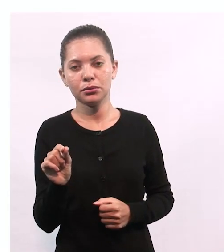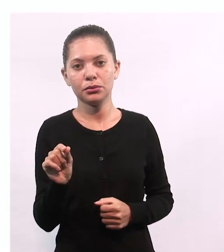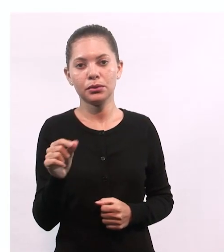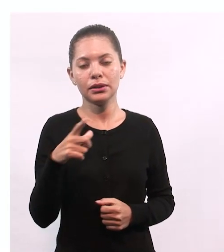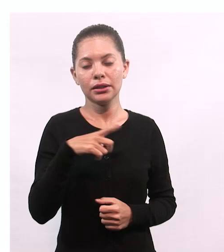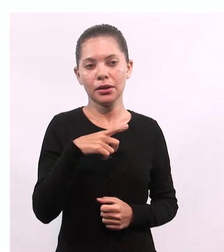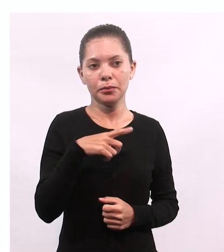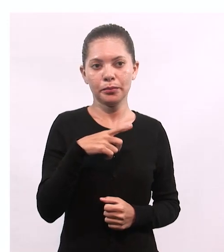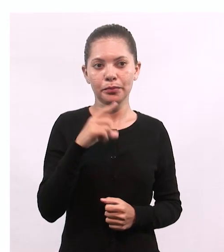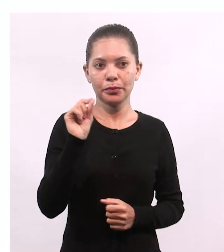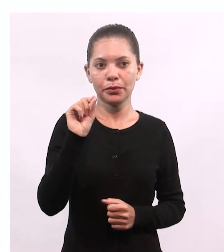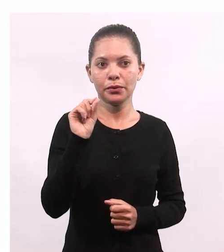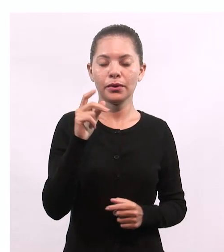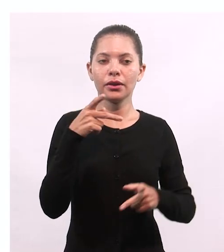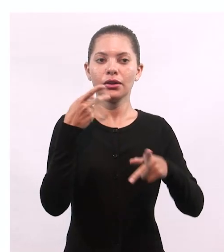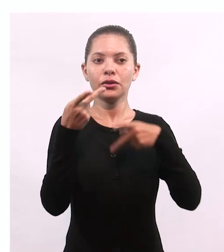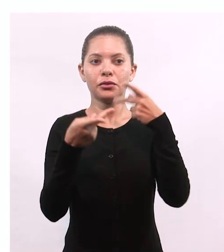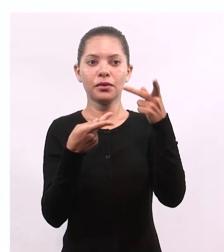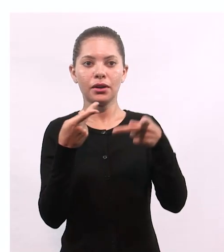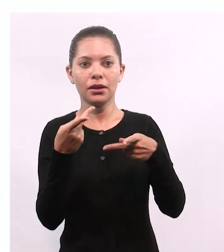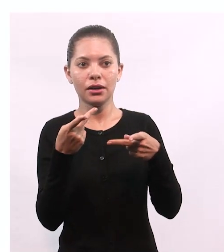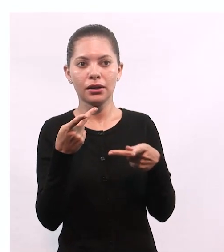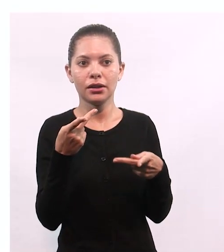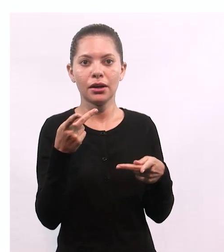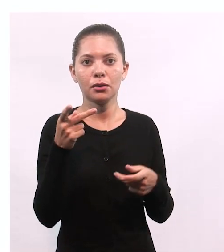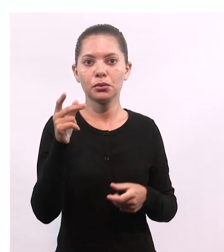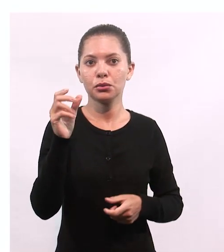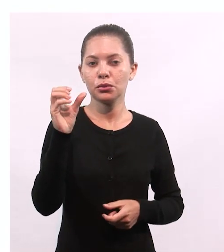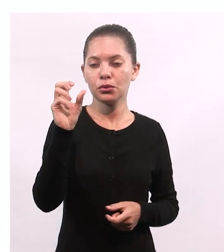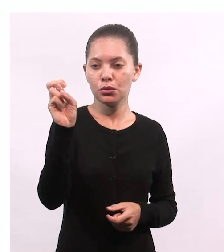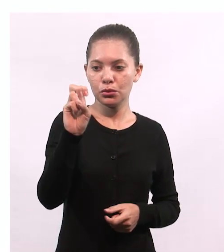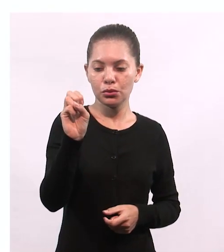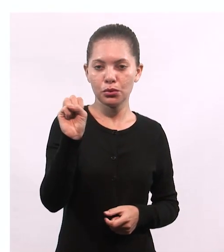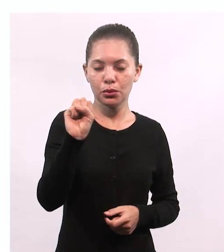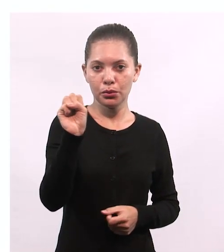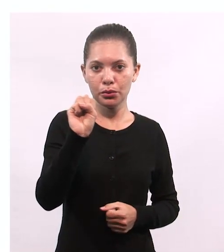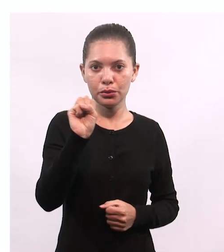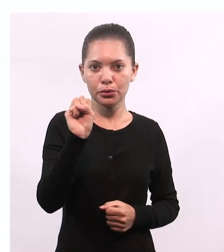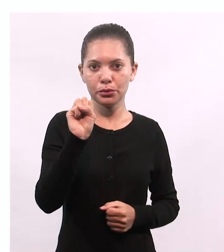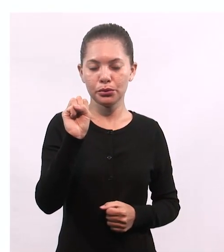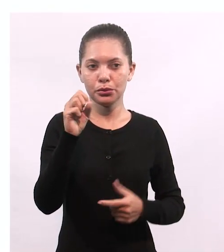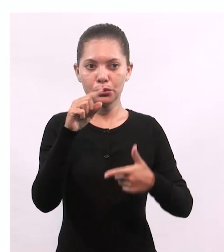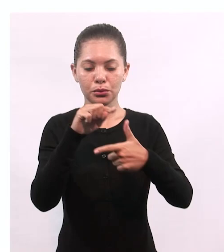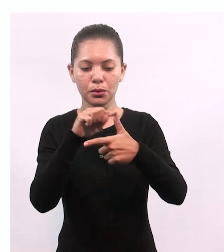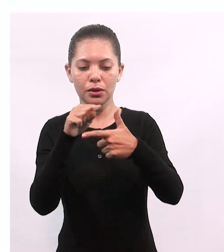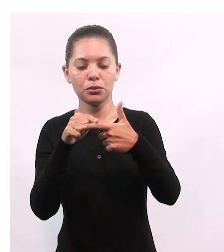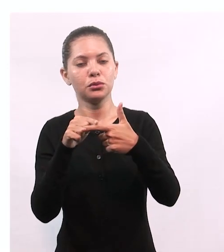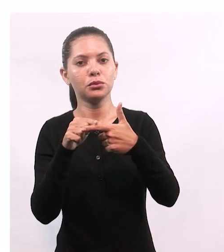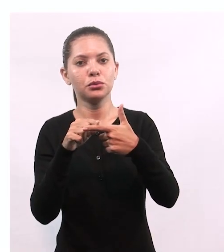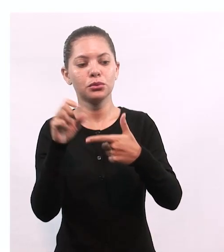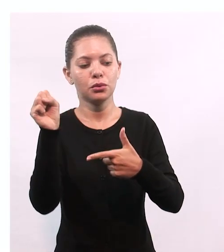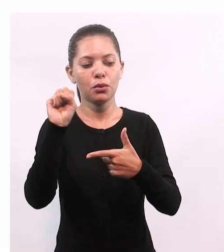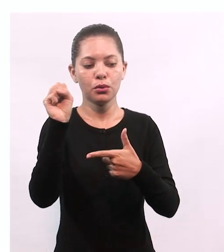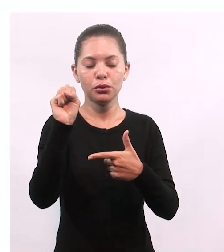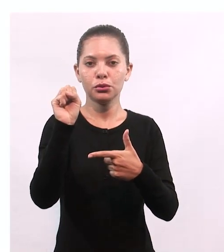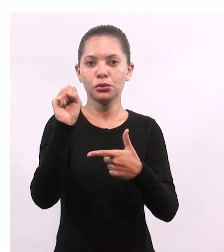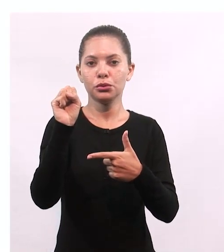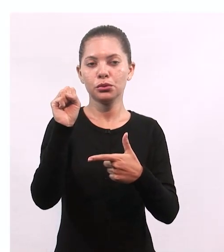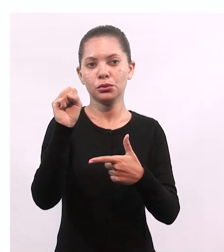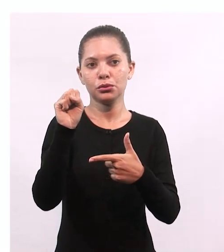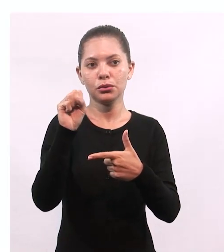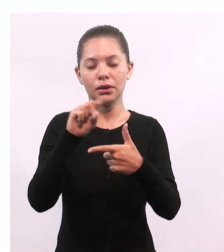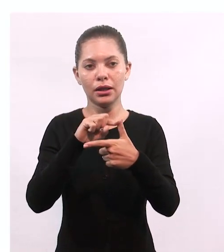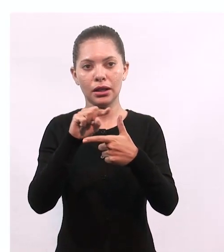a quantidade de ângulos que eu tenho. Então, quando a gente fala que é um octógono, é porque ele tem 8 ângulos,